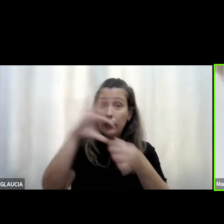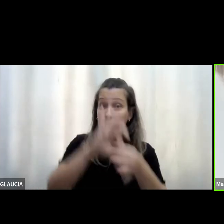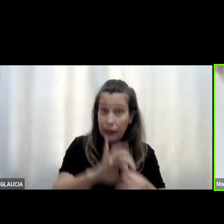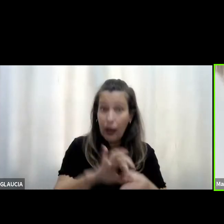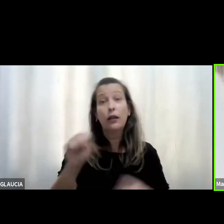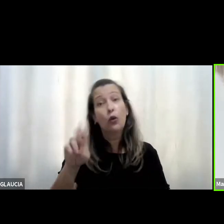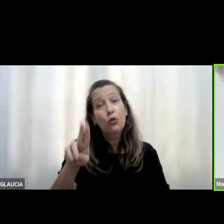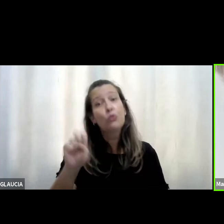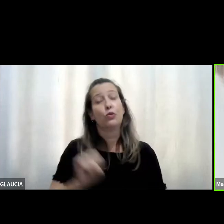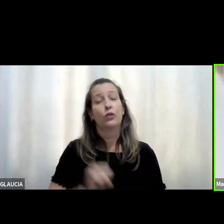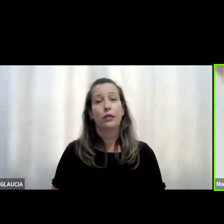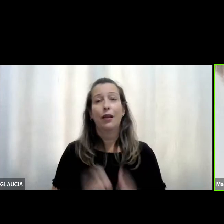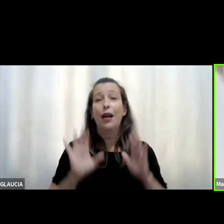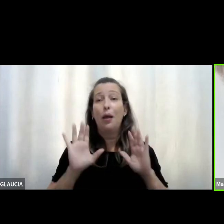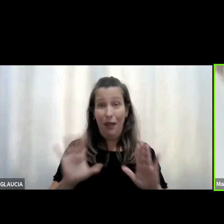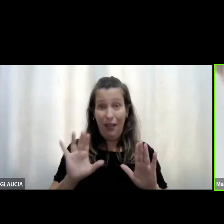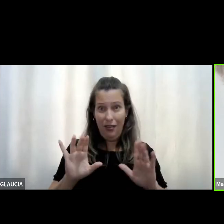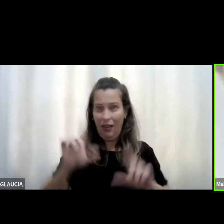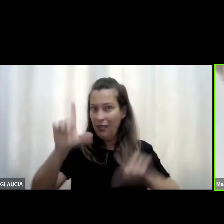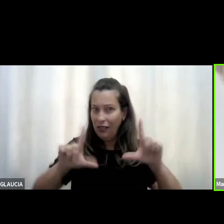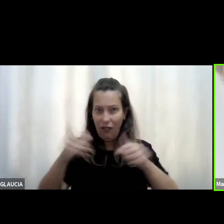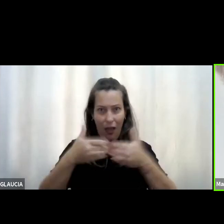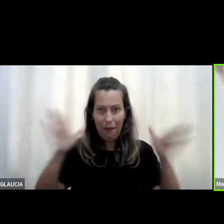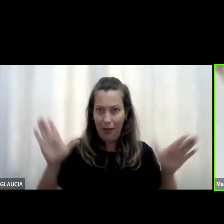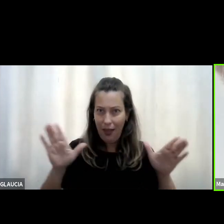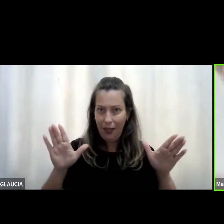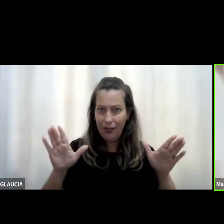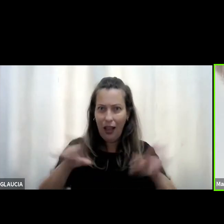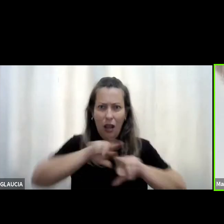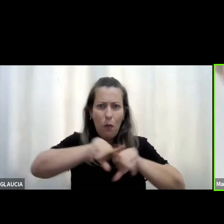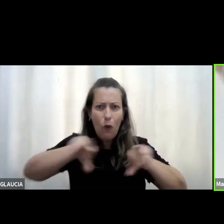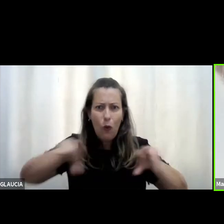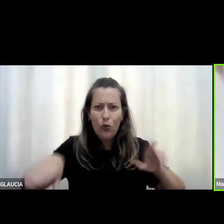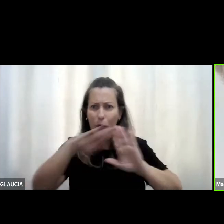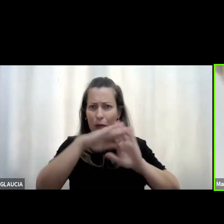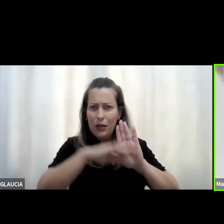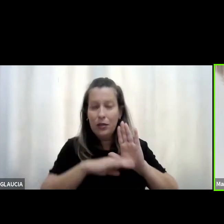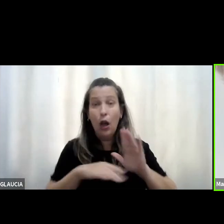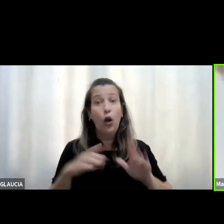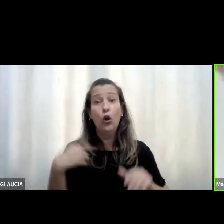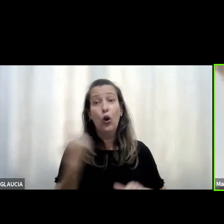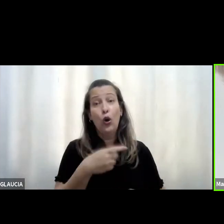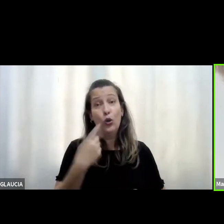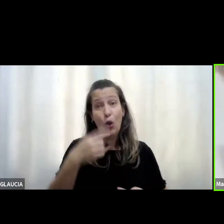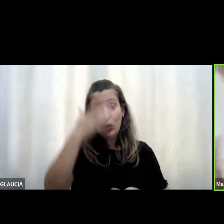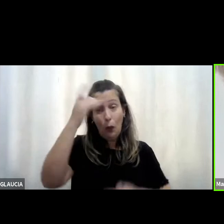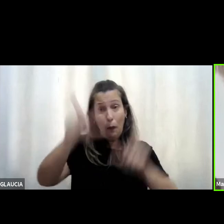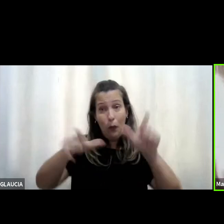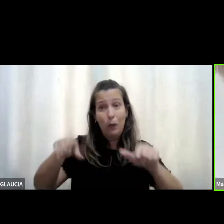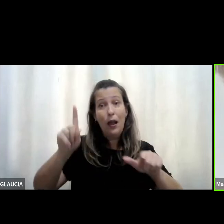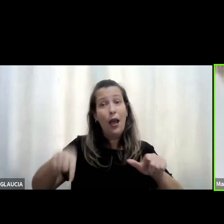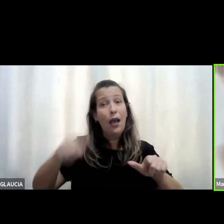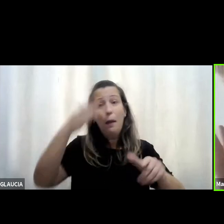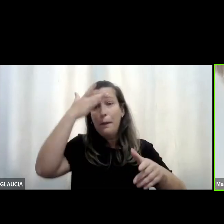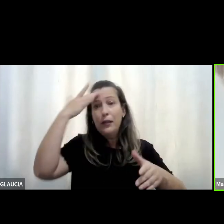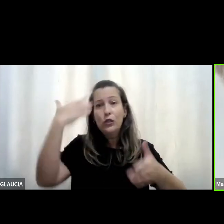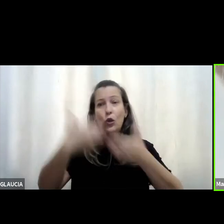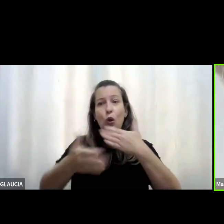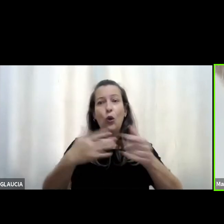SUS. Mas na TV aberta, na multiprogramação, o nosso público é a população geral, né? É um